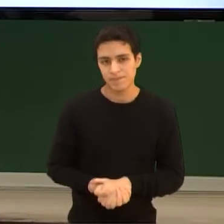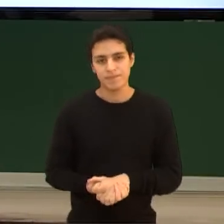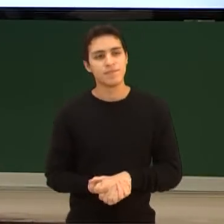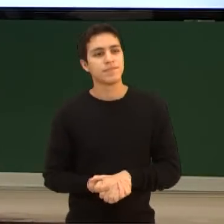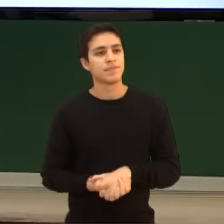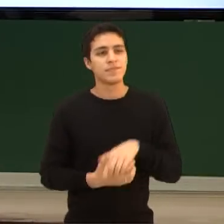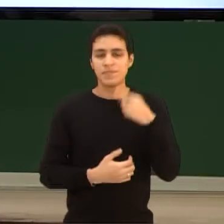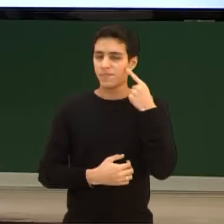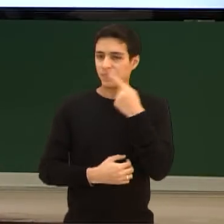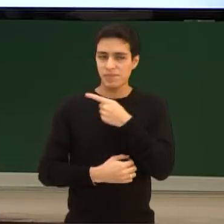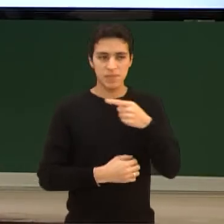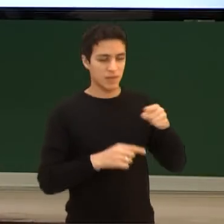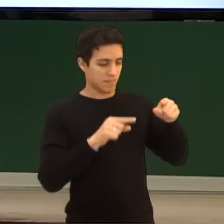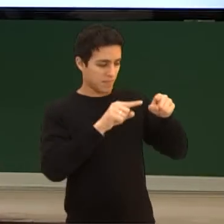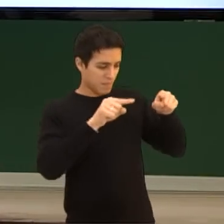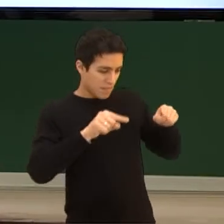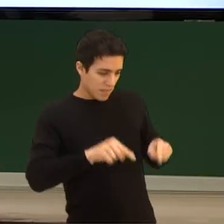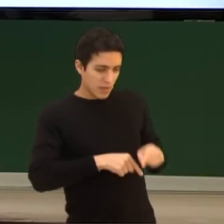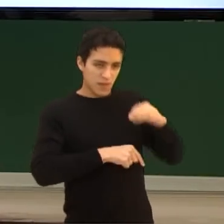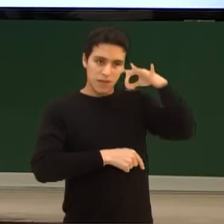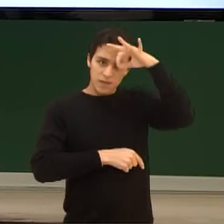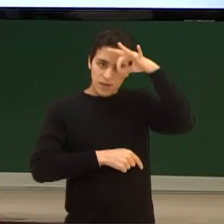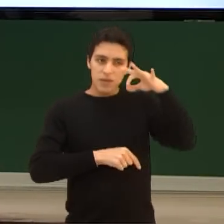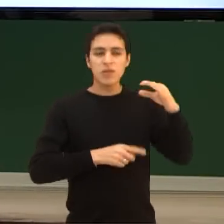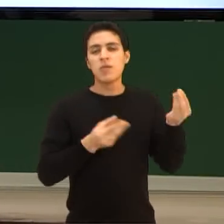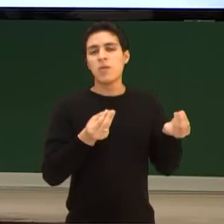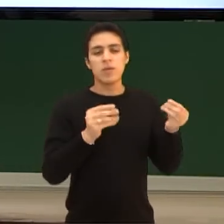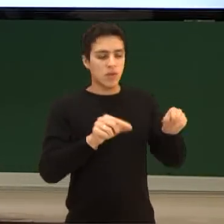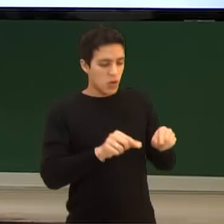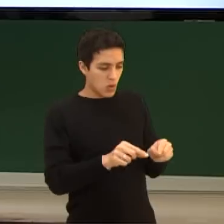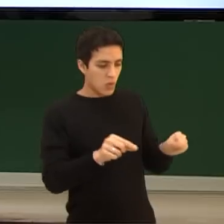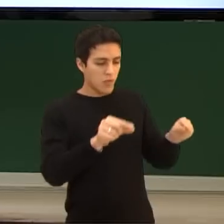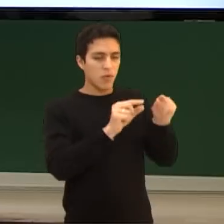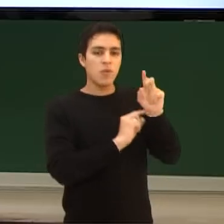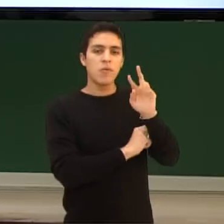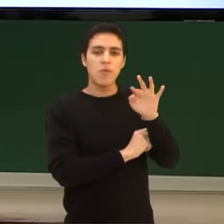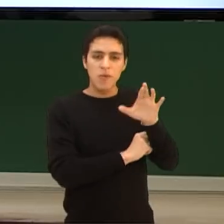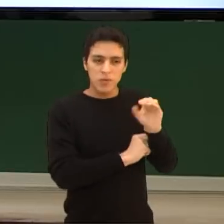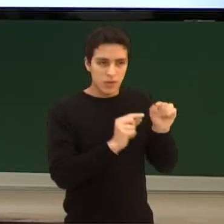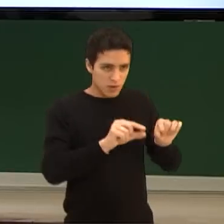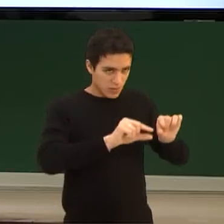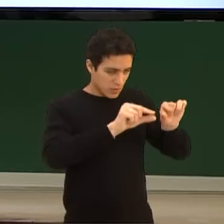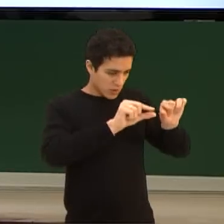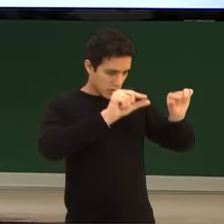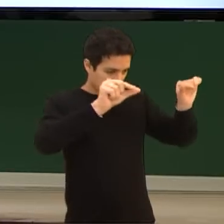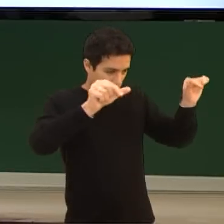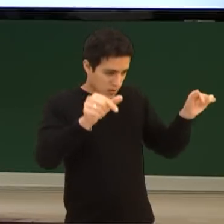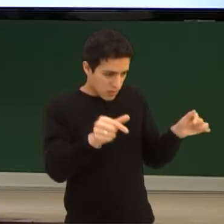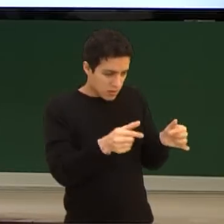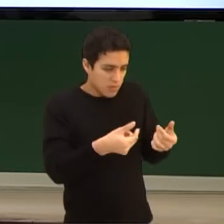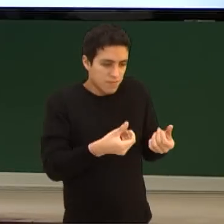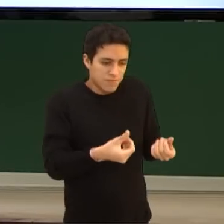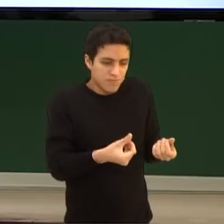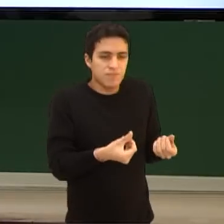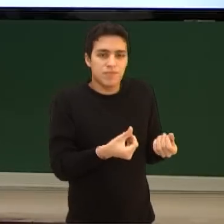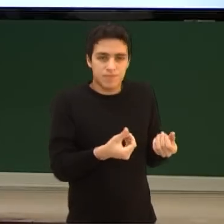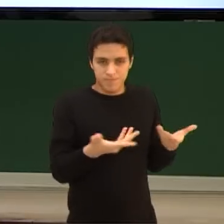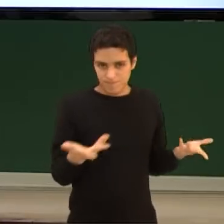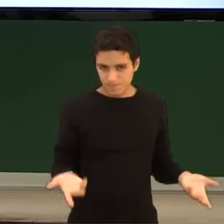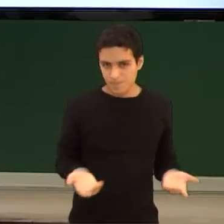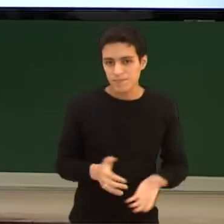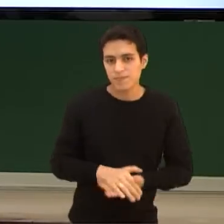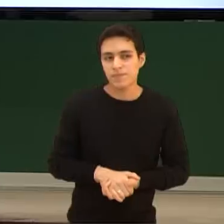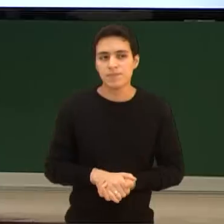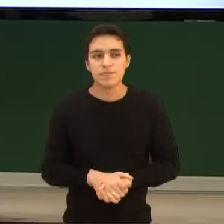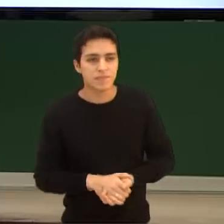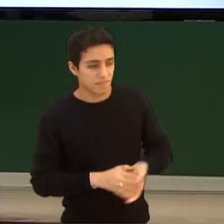então, o canal vaginal, essa região, né? O útero, os ovários e aqui as tubas uterinas